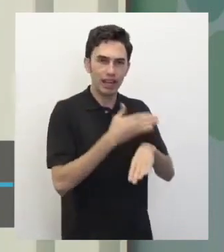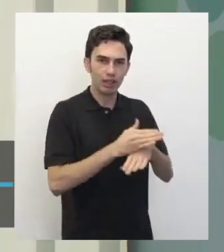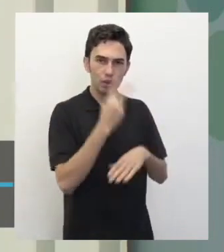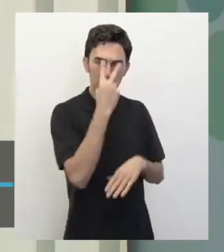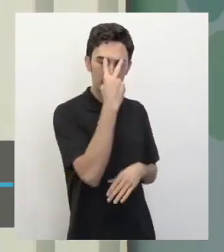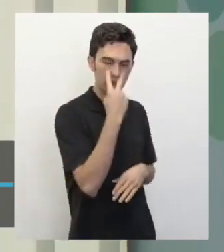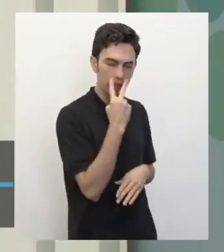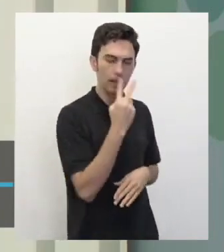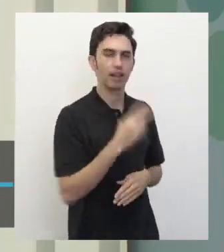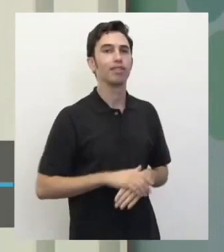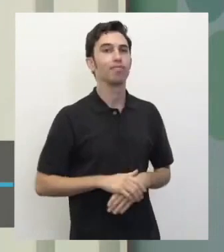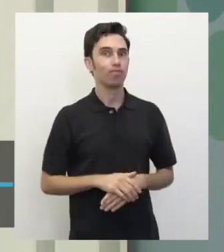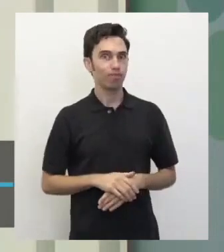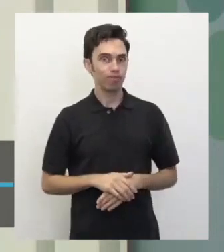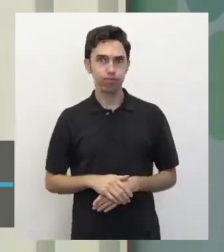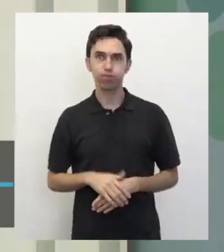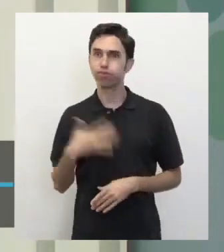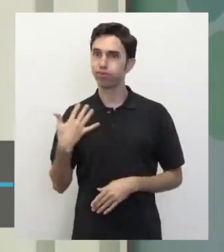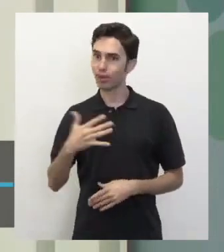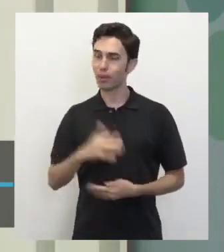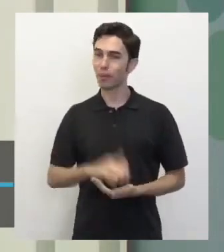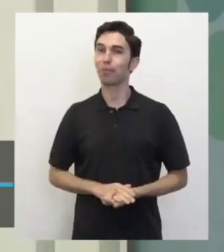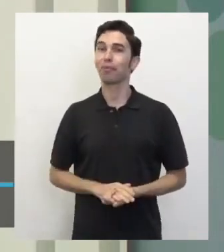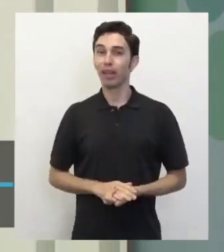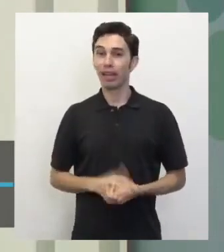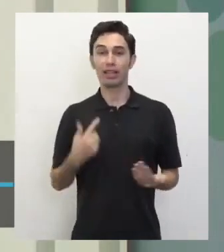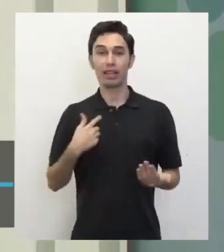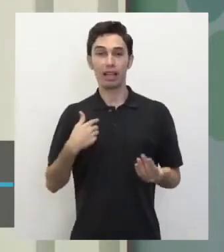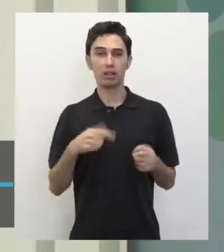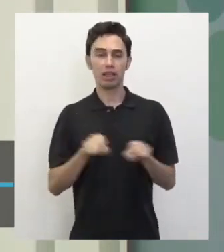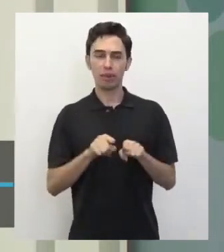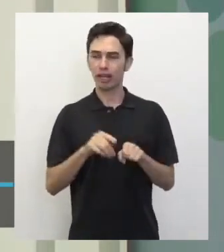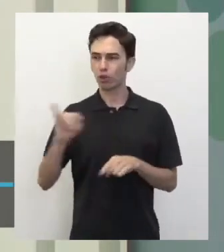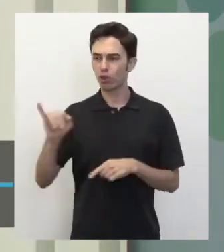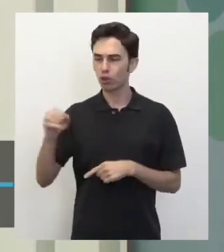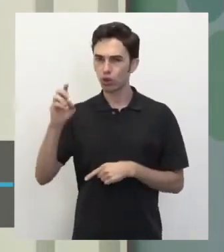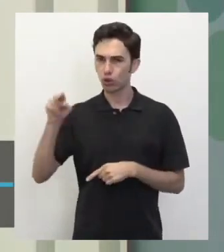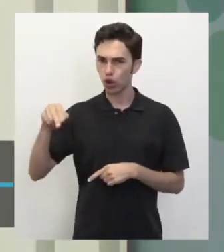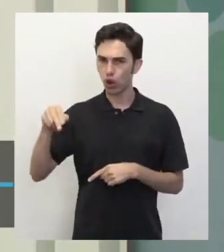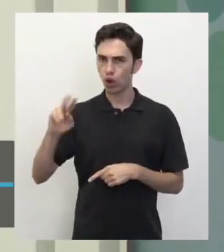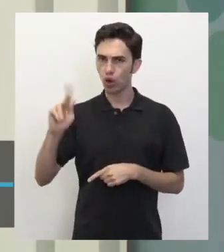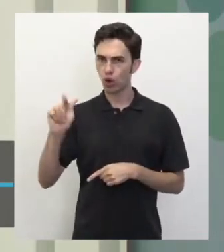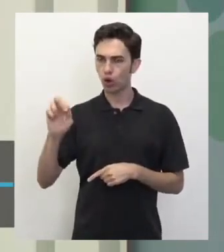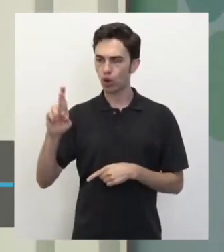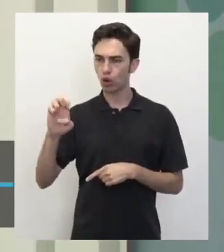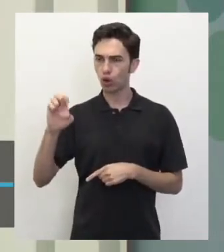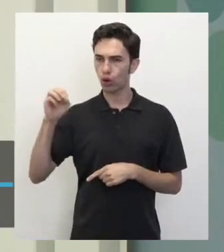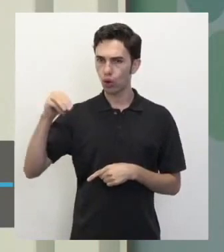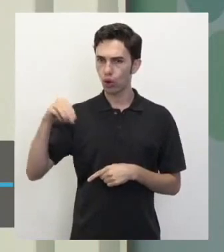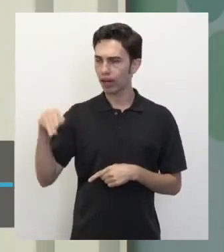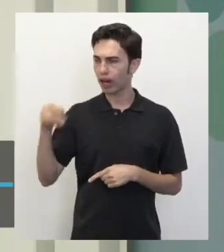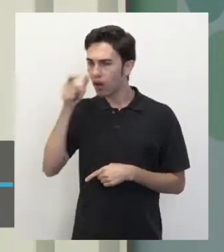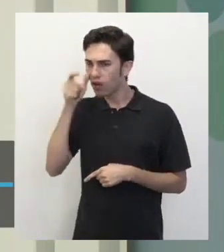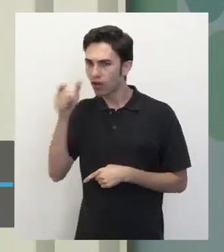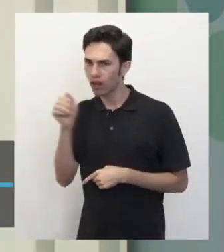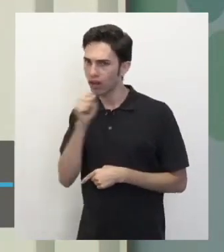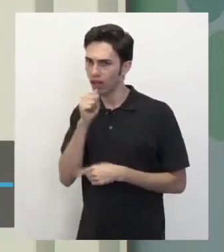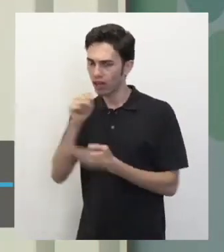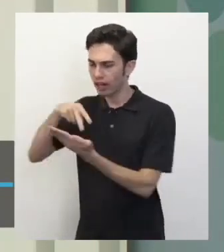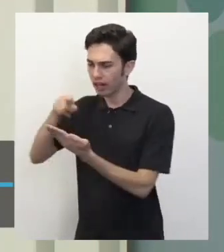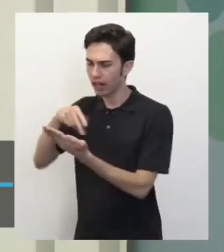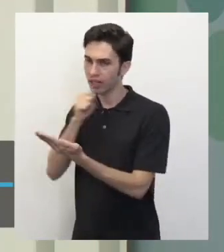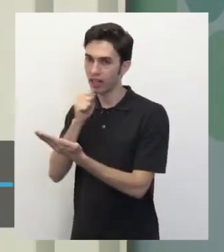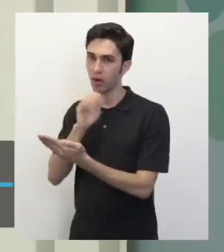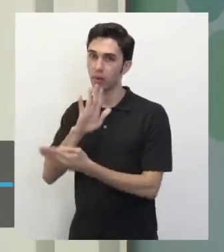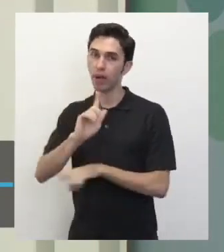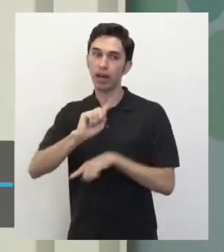A Culpa das Estrelas, eu li, e os outros eu não li, mas vou buscar alguma coisa, né? Agora, esse Ensaio sobre a Cegueira parece que está